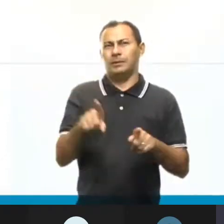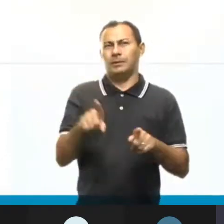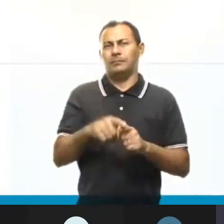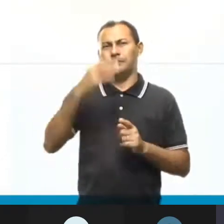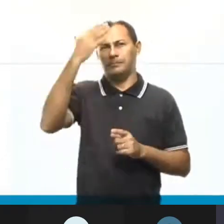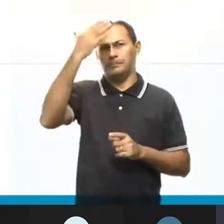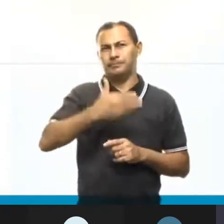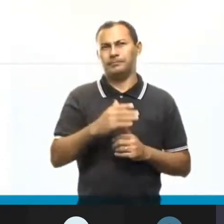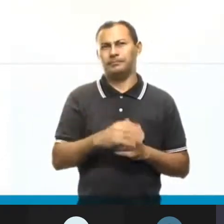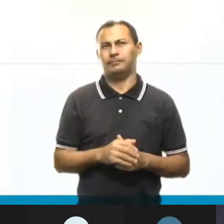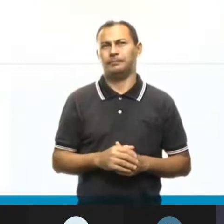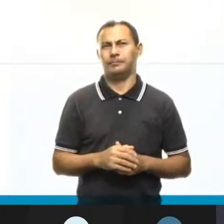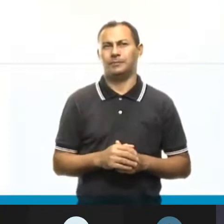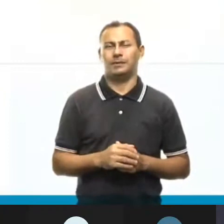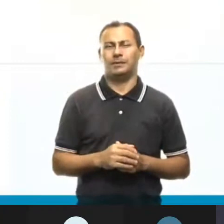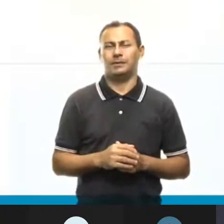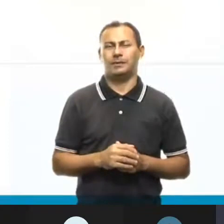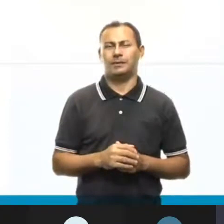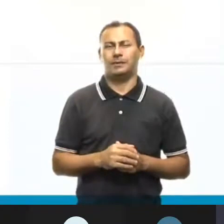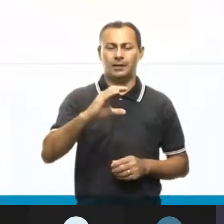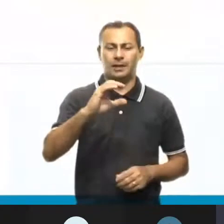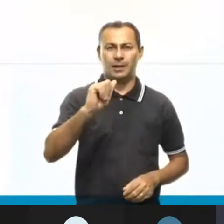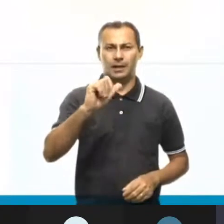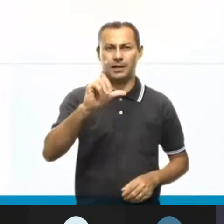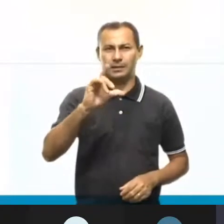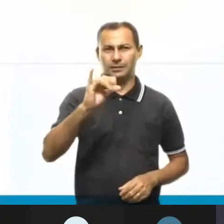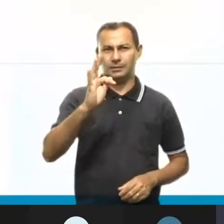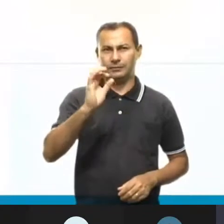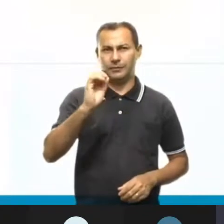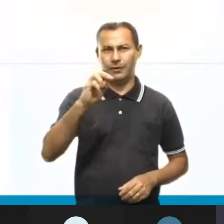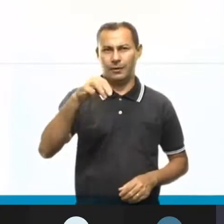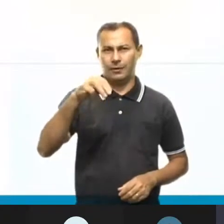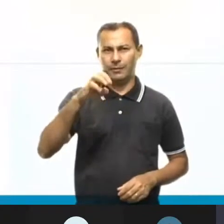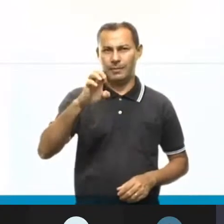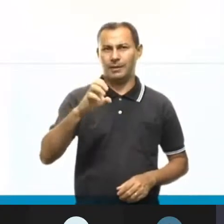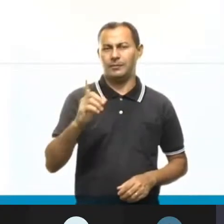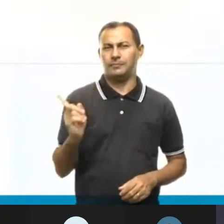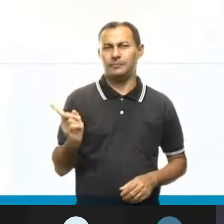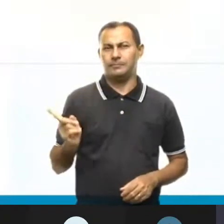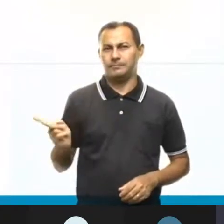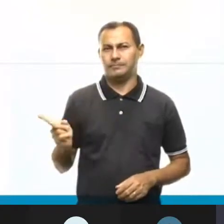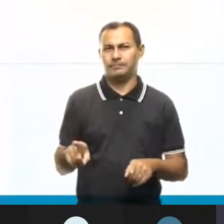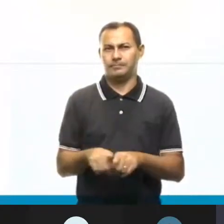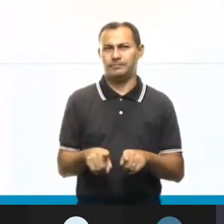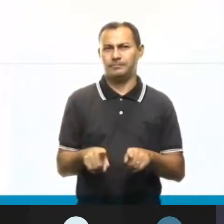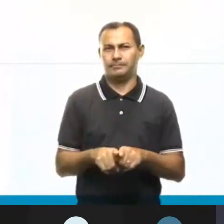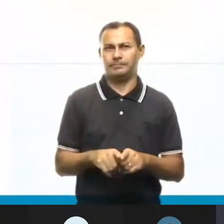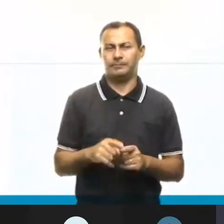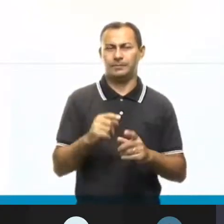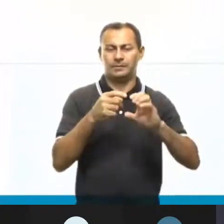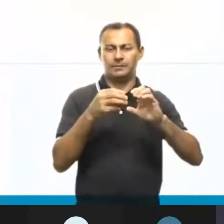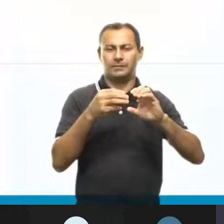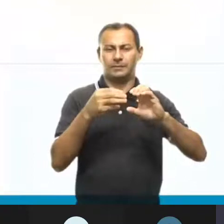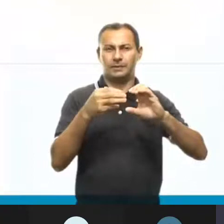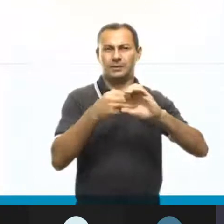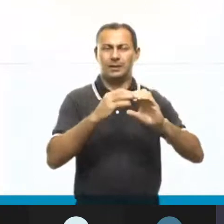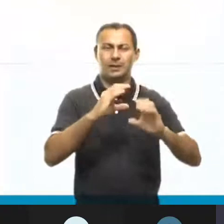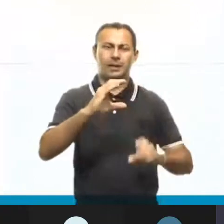aqui a presença, ó, de células caliciformes. Aqui é uma célula caliciforme. Aqui, ó, é uma